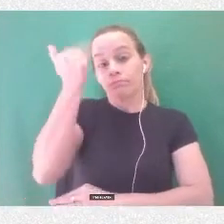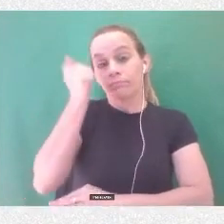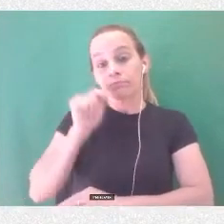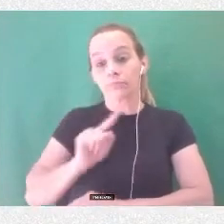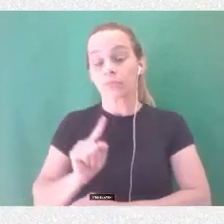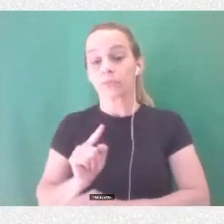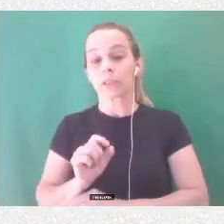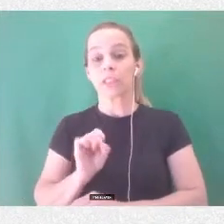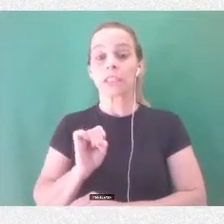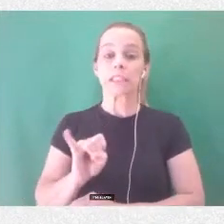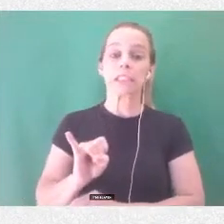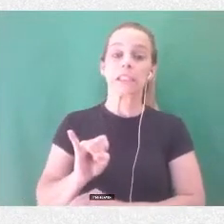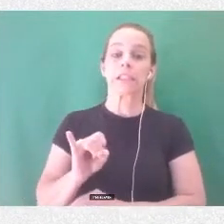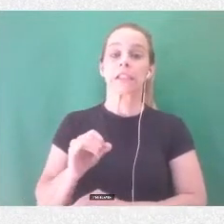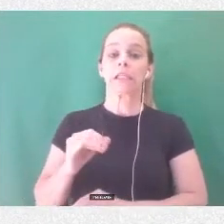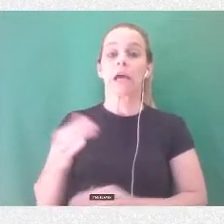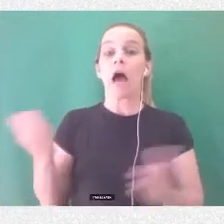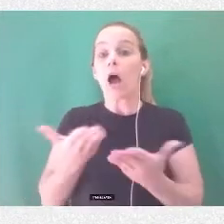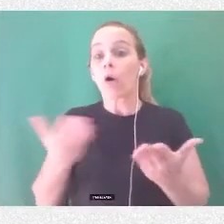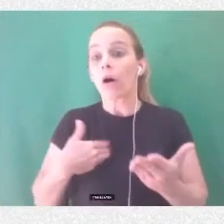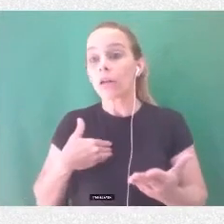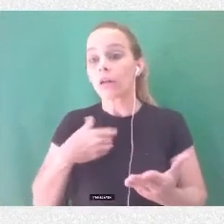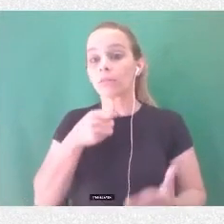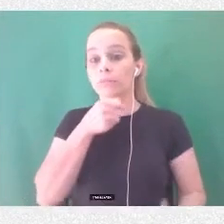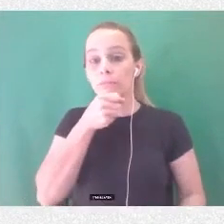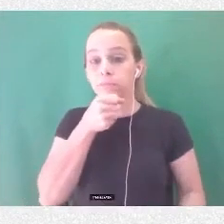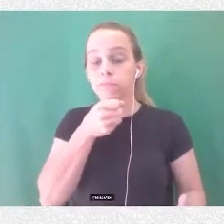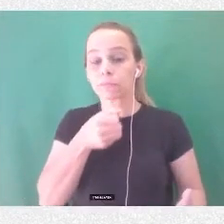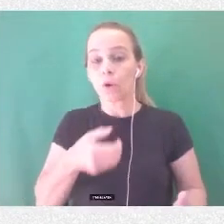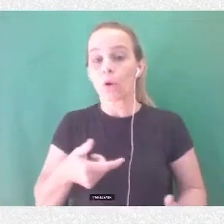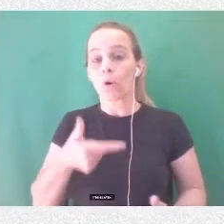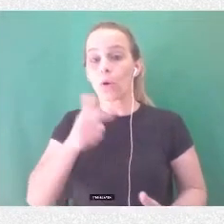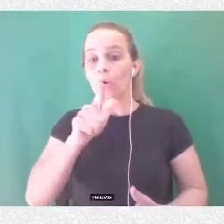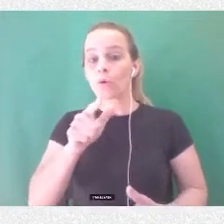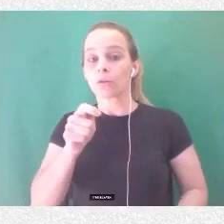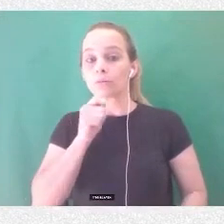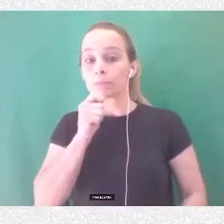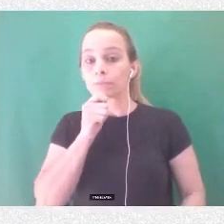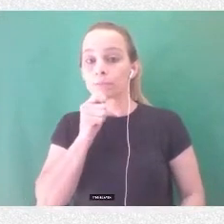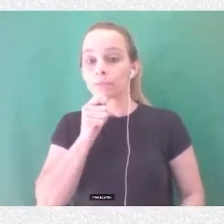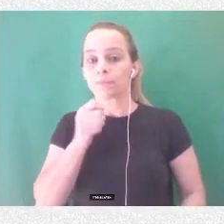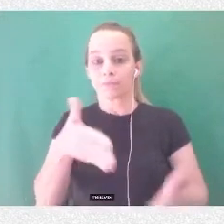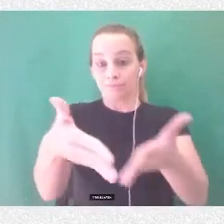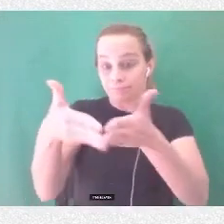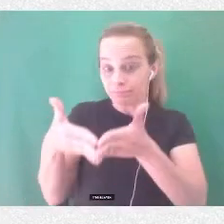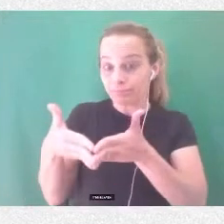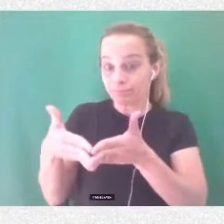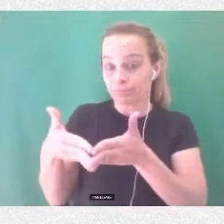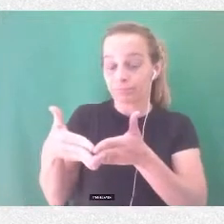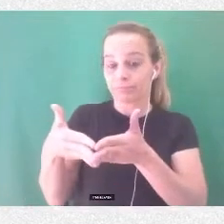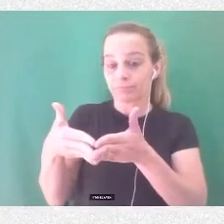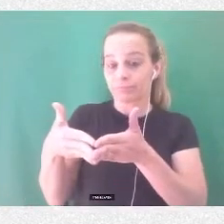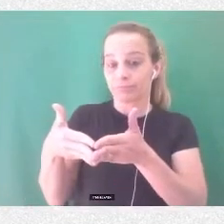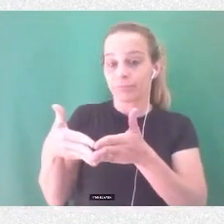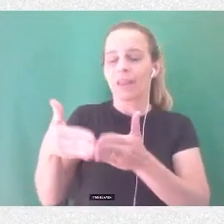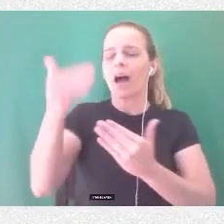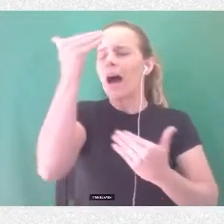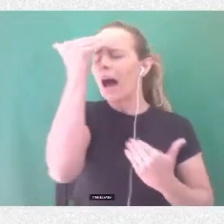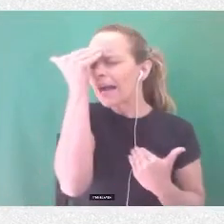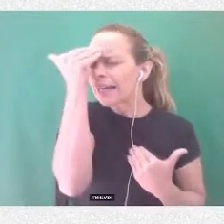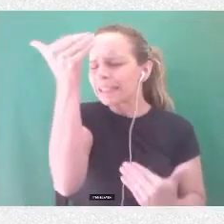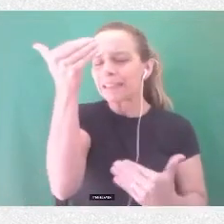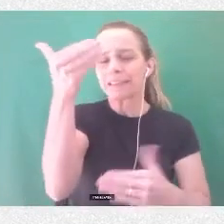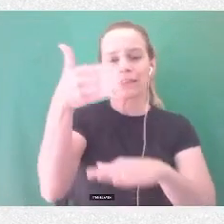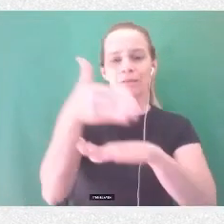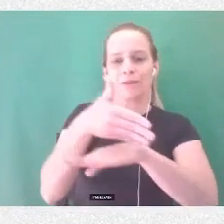aqui eu passo a palavra, eu peço ajuda para o jornalista. Com licença. Pois não. Agradeço a participação